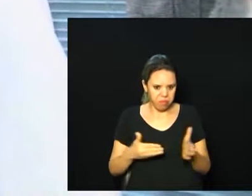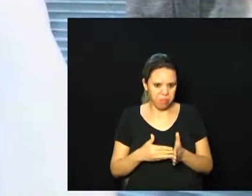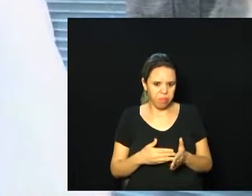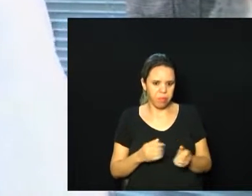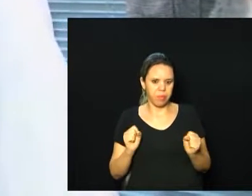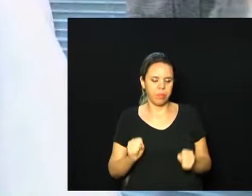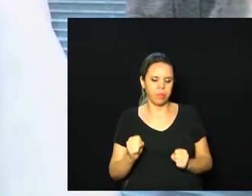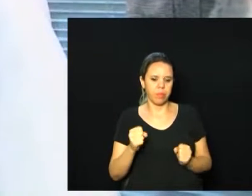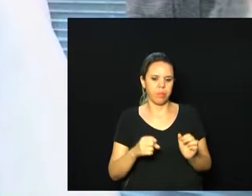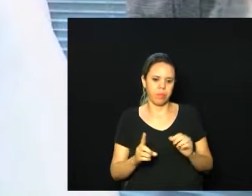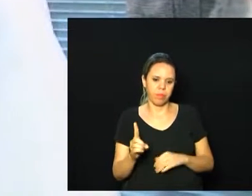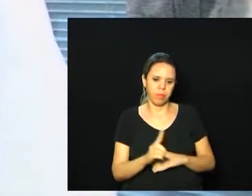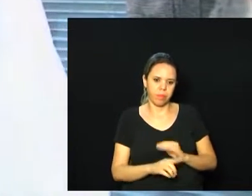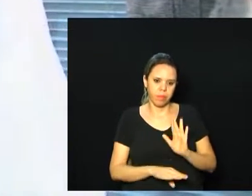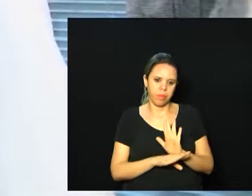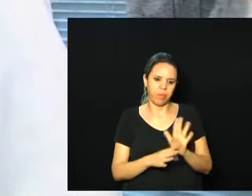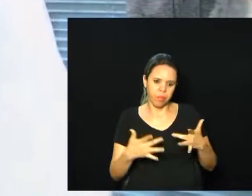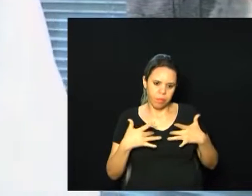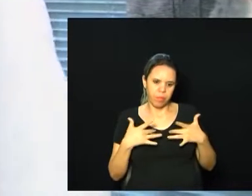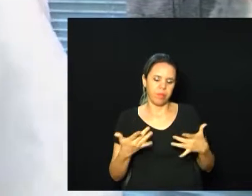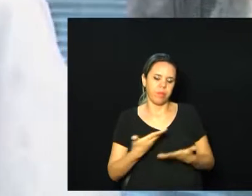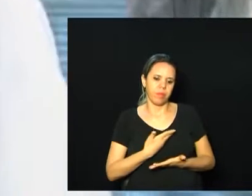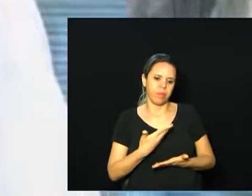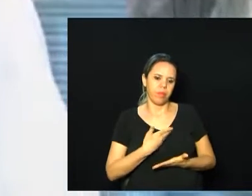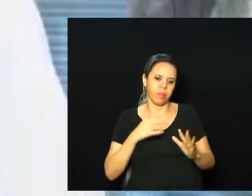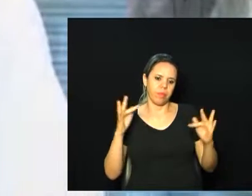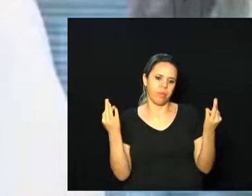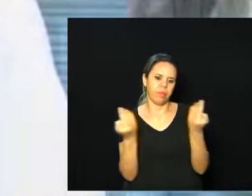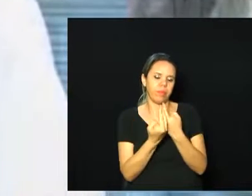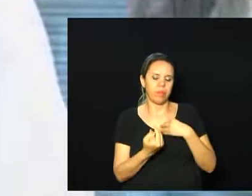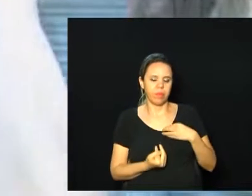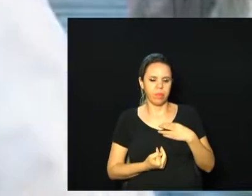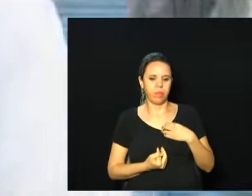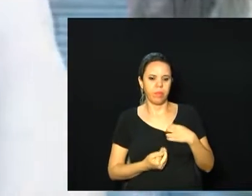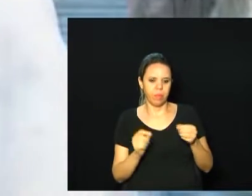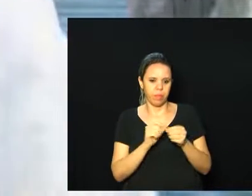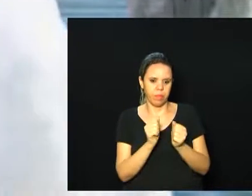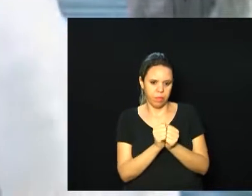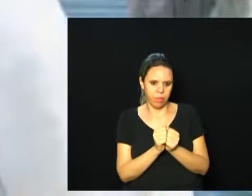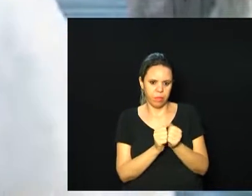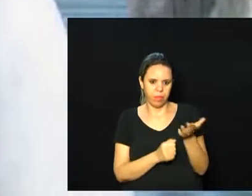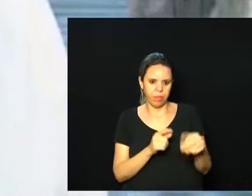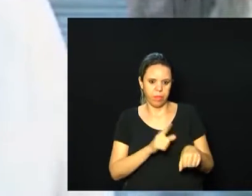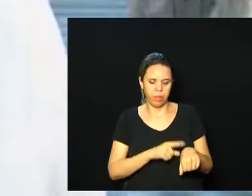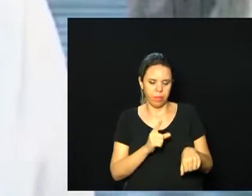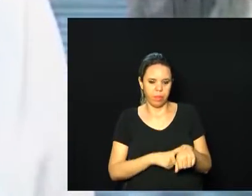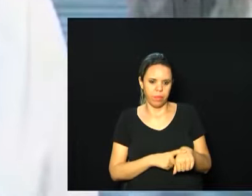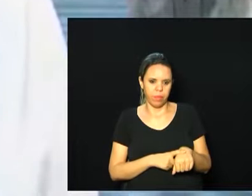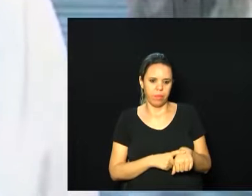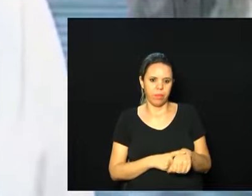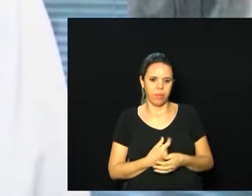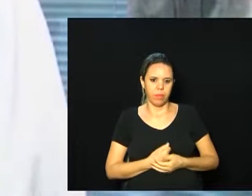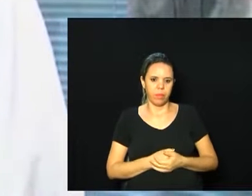que possa vir, trazer amigos, familiares, para fazer juntos, né, esse momento de